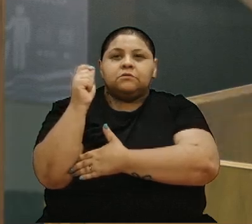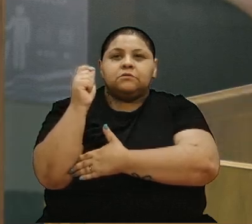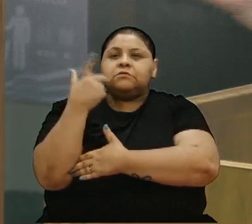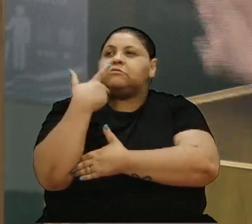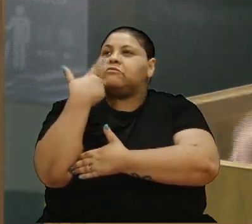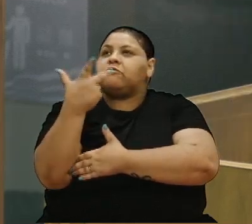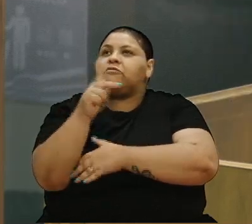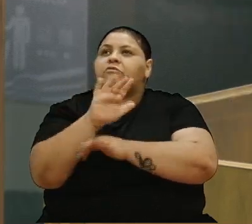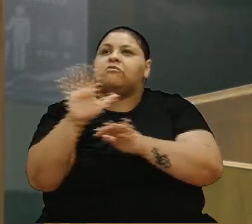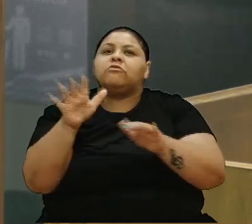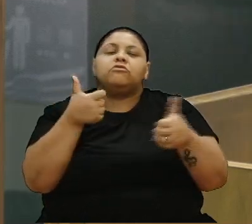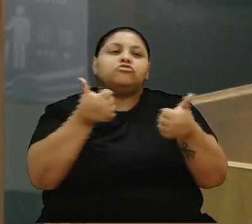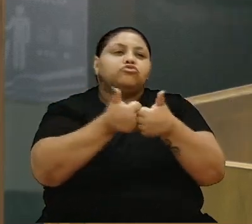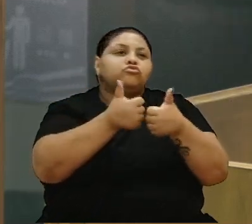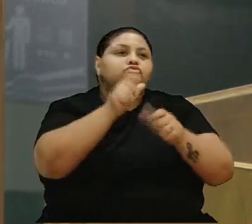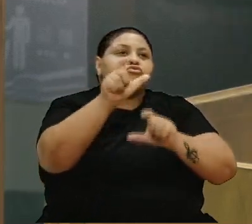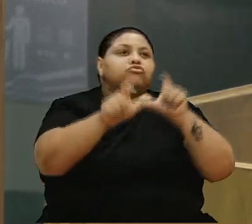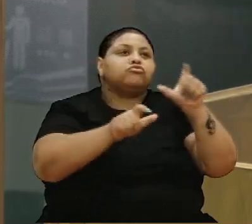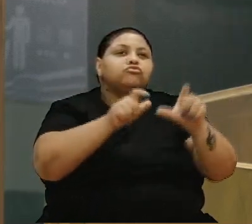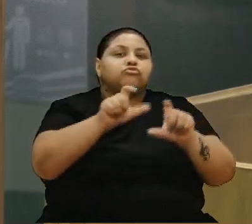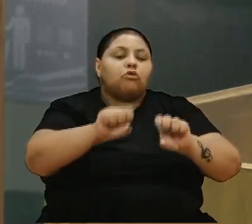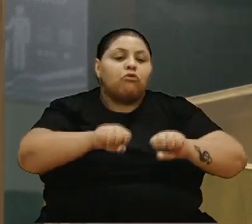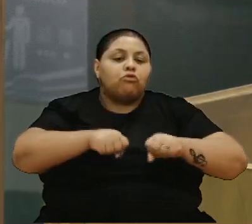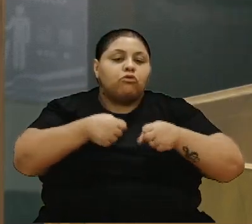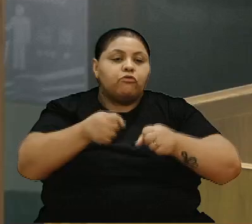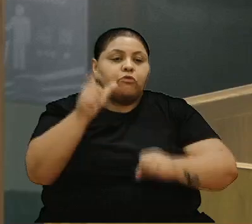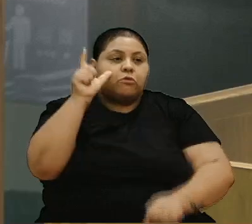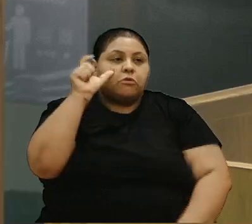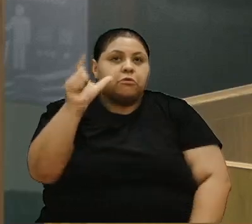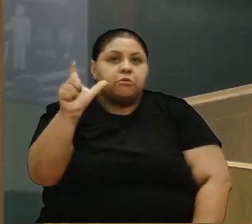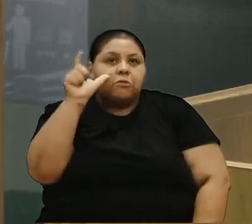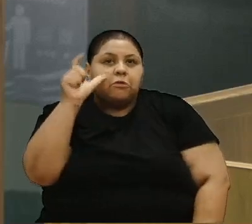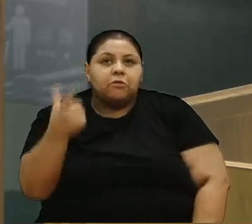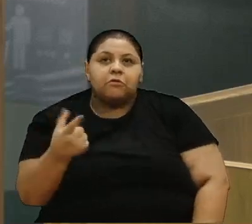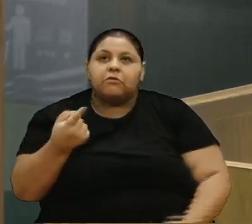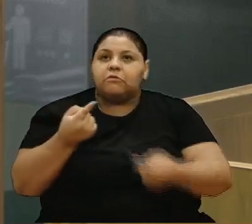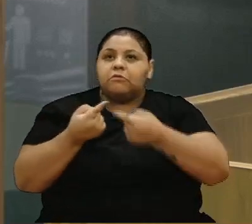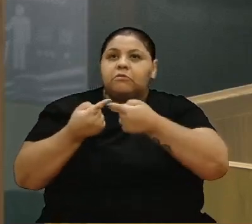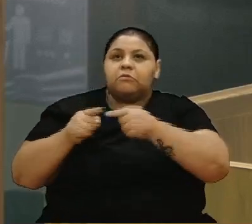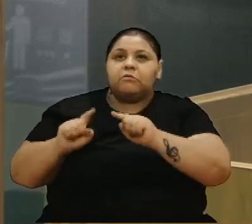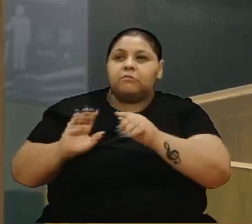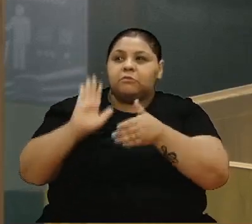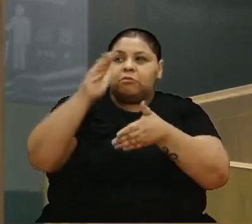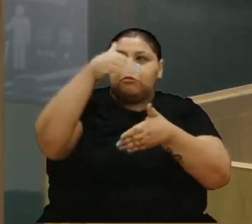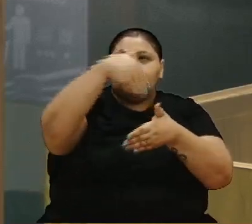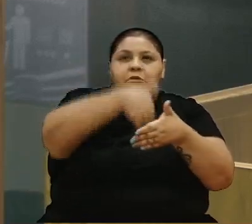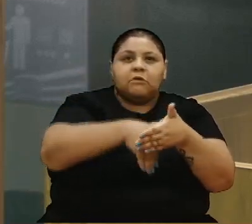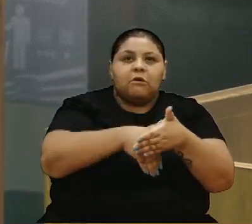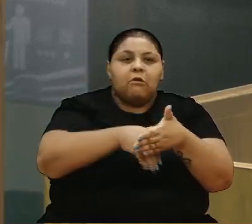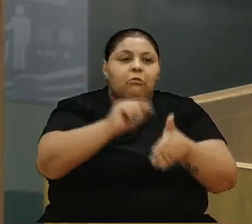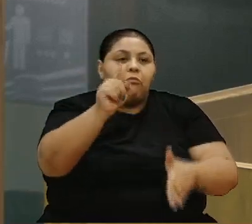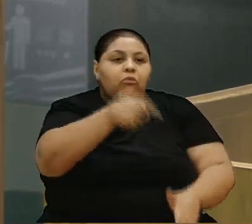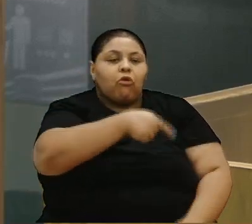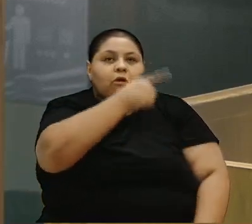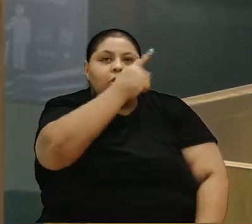dizem que estão ao lado do povo, que estão defendendo os interesses do povo, mas estão lá para votar e para bloquear